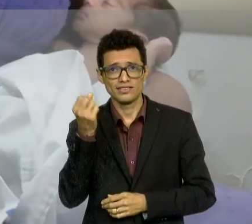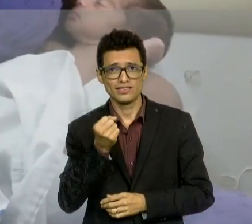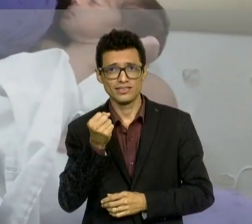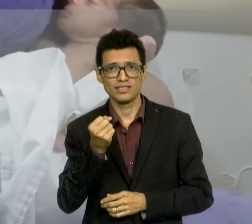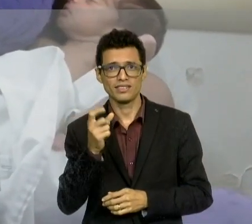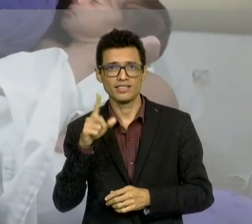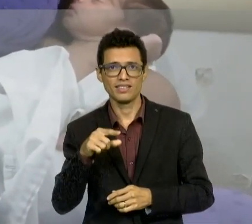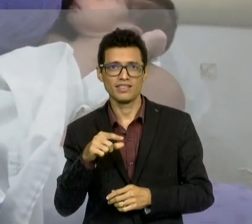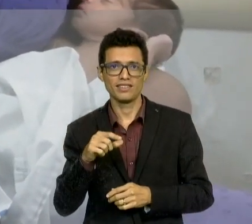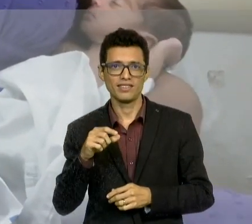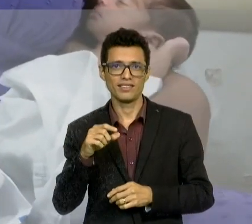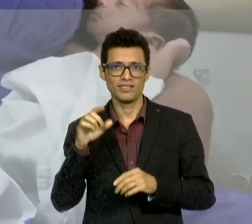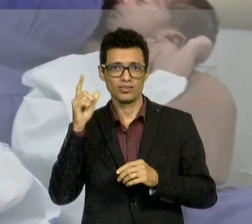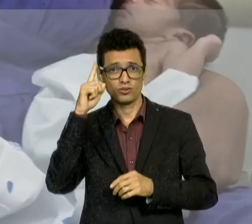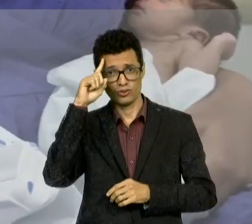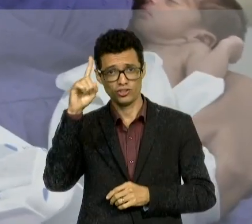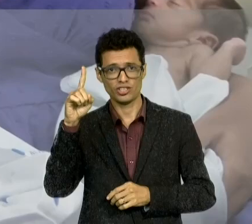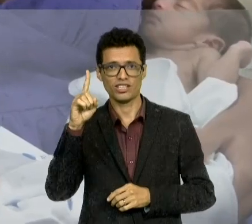volta já já.